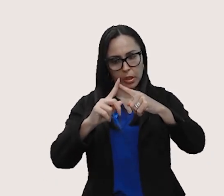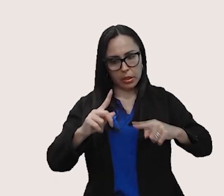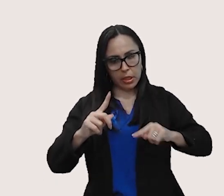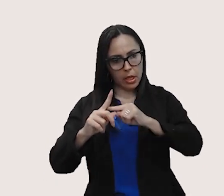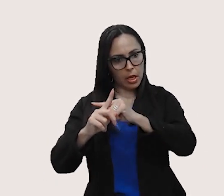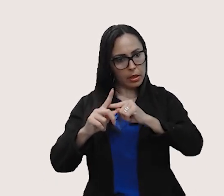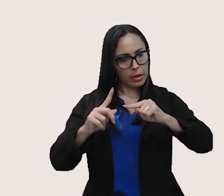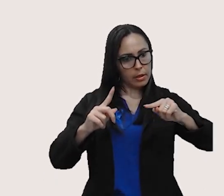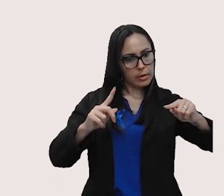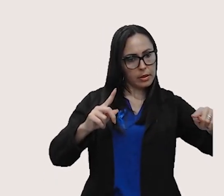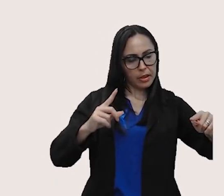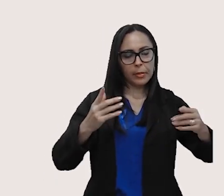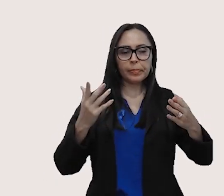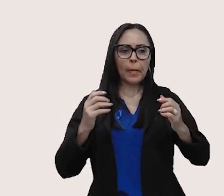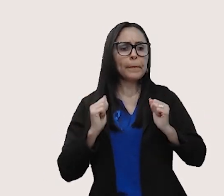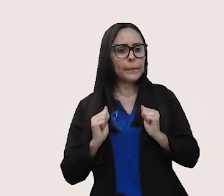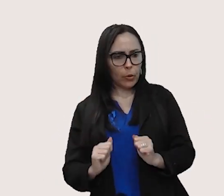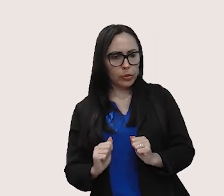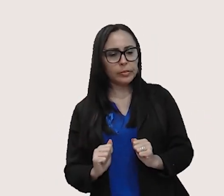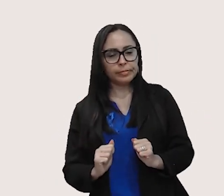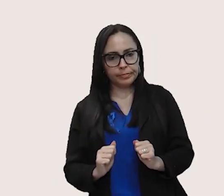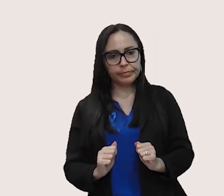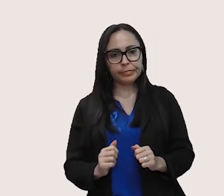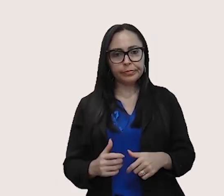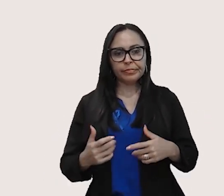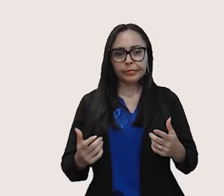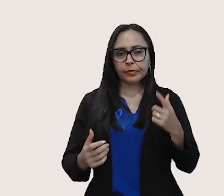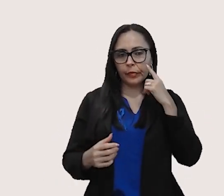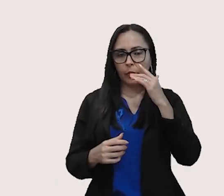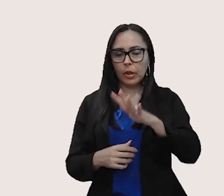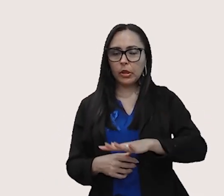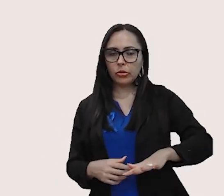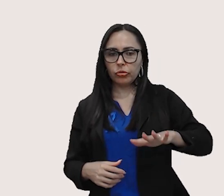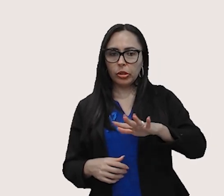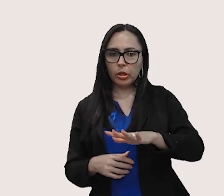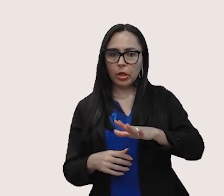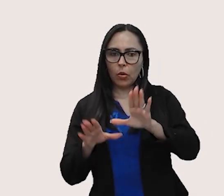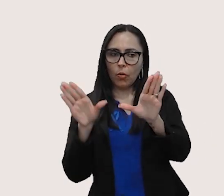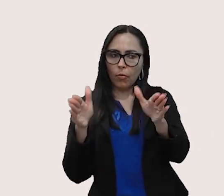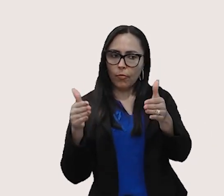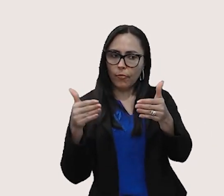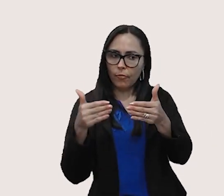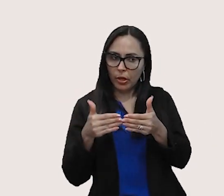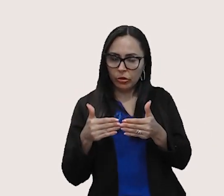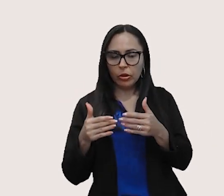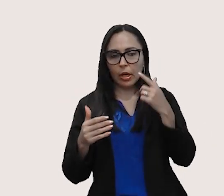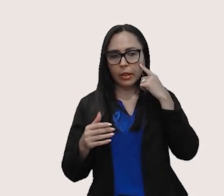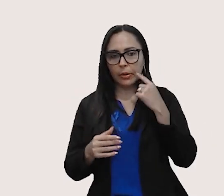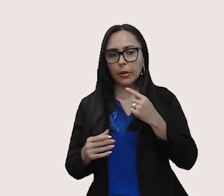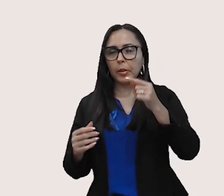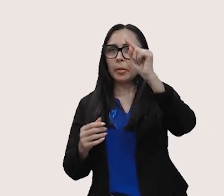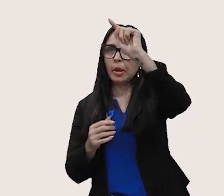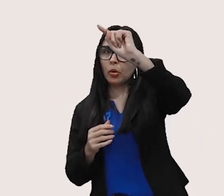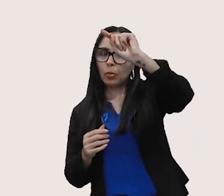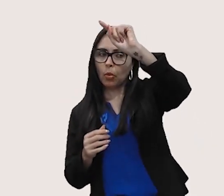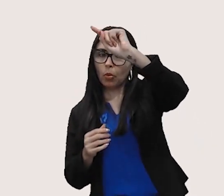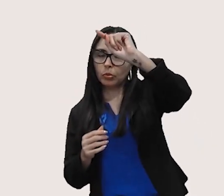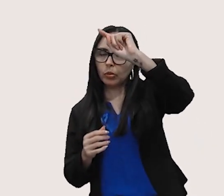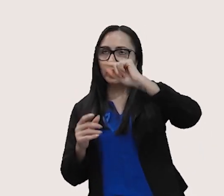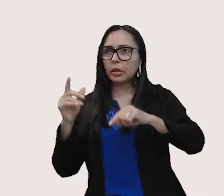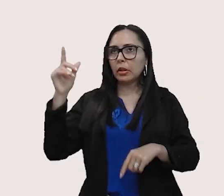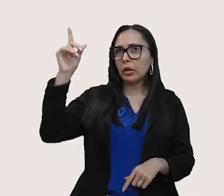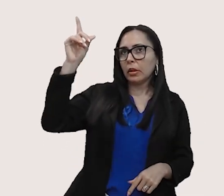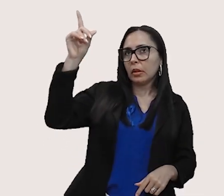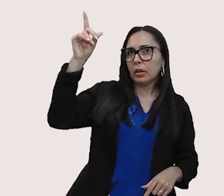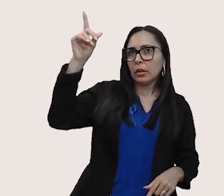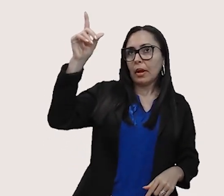intersecta essas outras duas, formando uma região fechada ali, tá certo? Observe que o primeiro ponto de intersecção eu tenho ali como